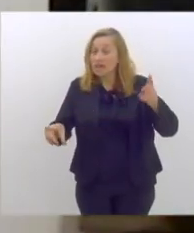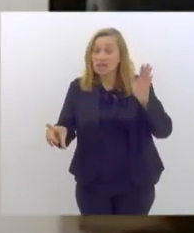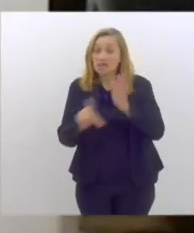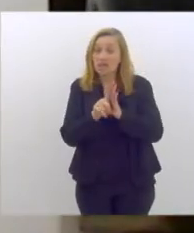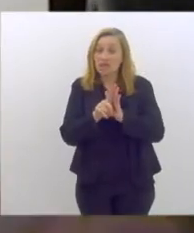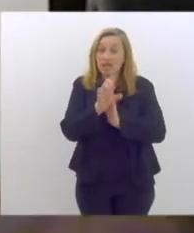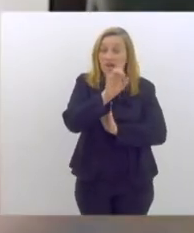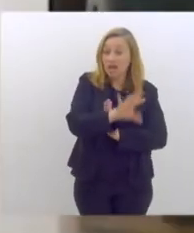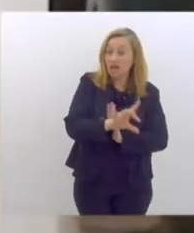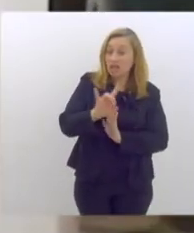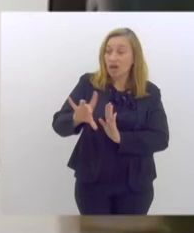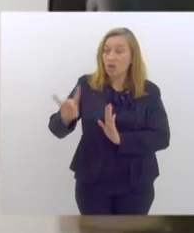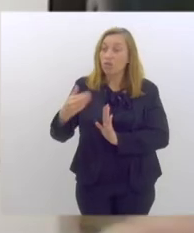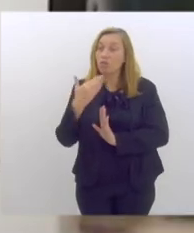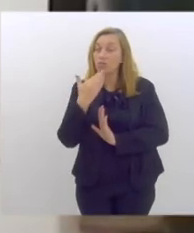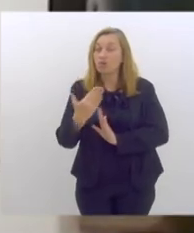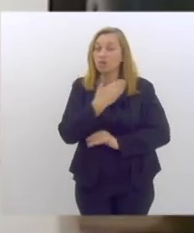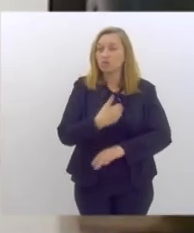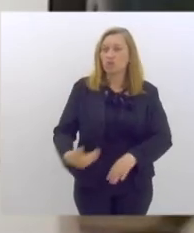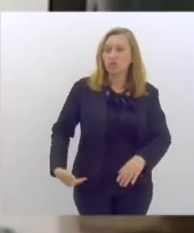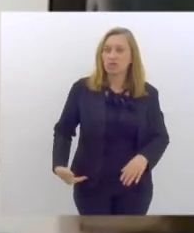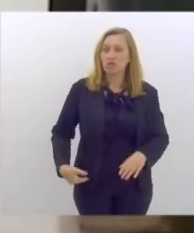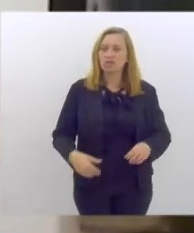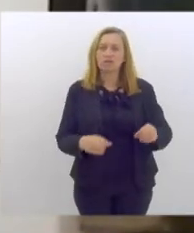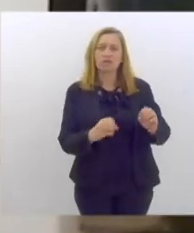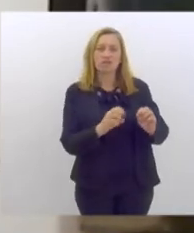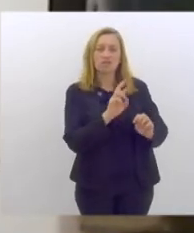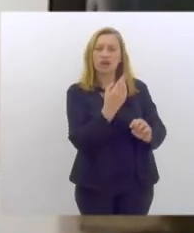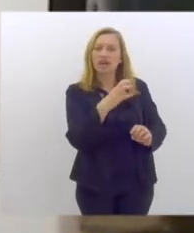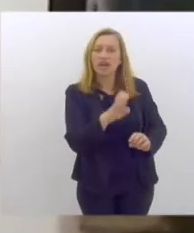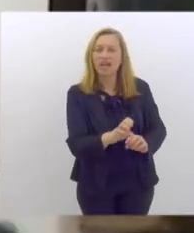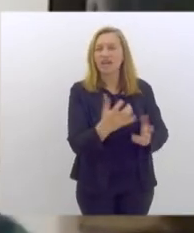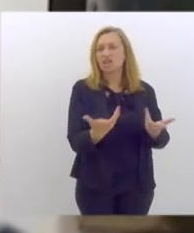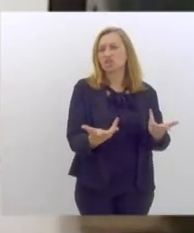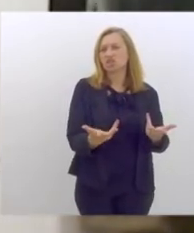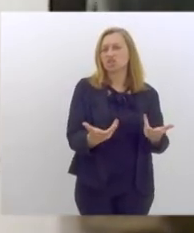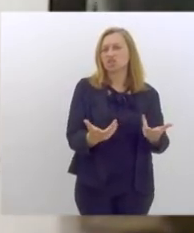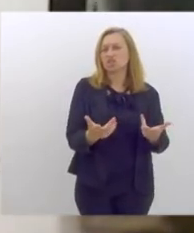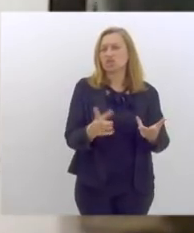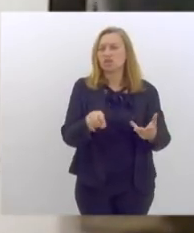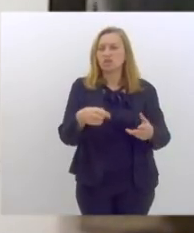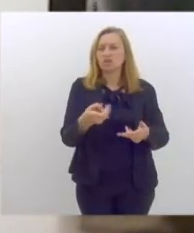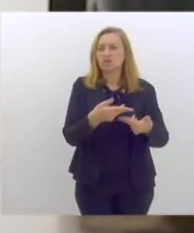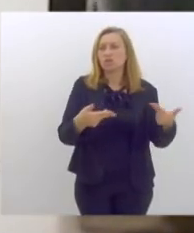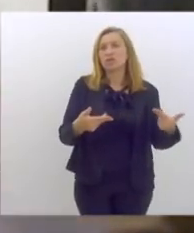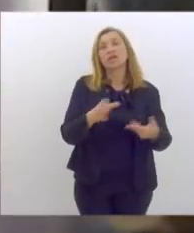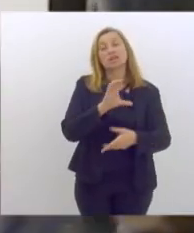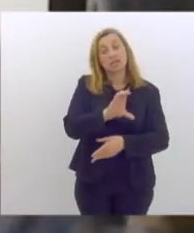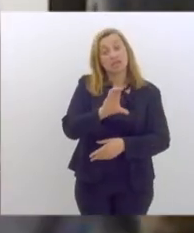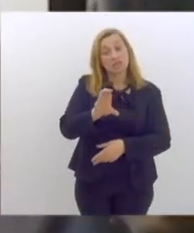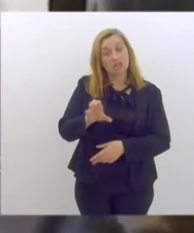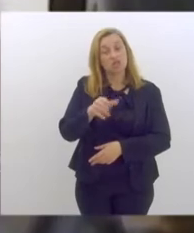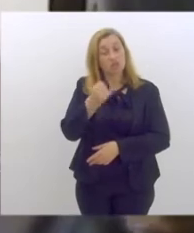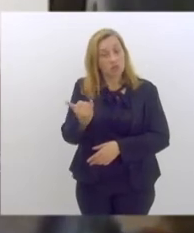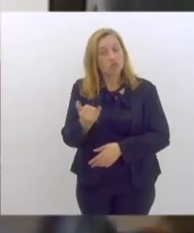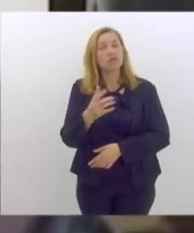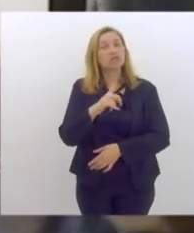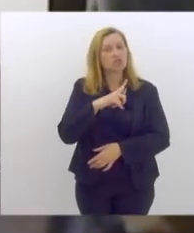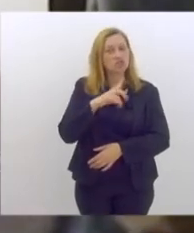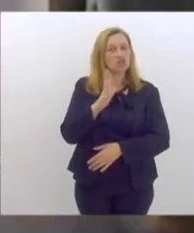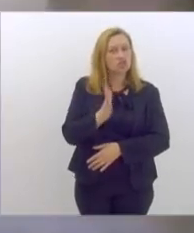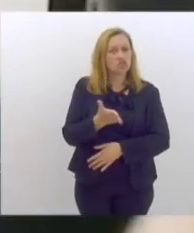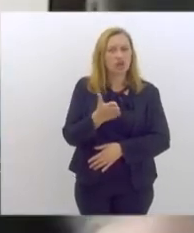cada uma pedindo o governador fase o Messi etc então a certeza tá tinha Já